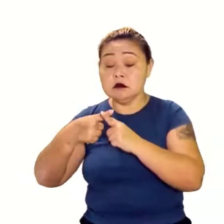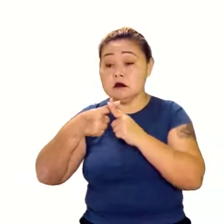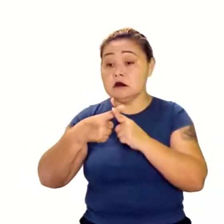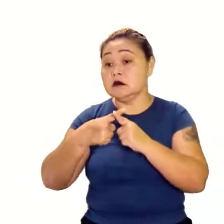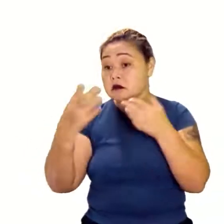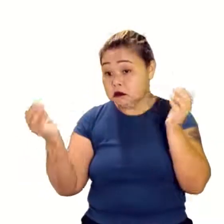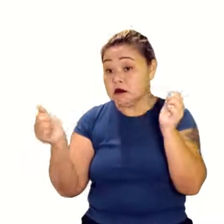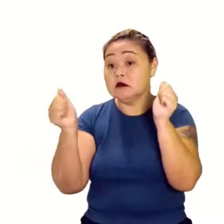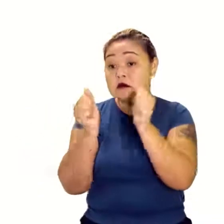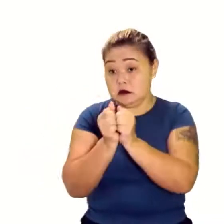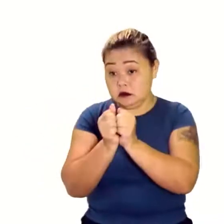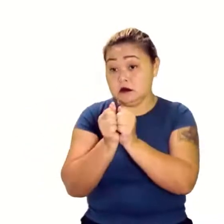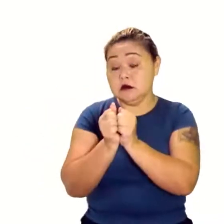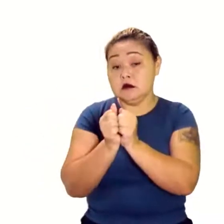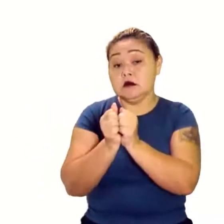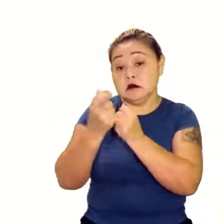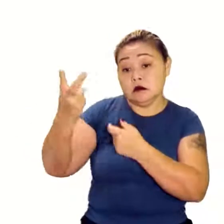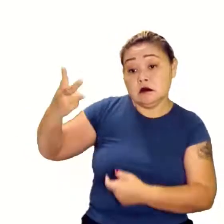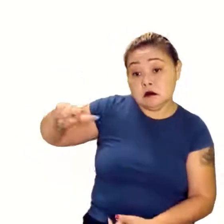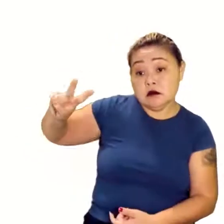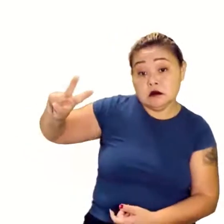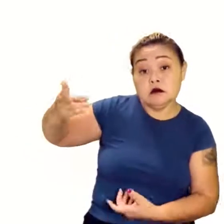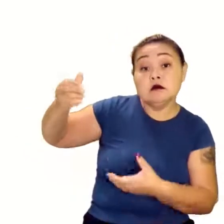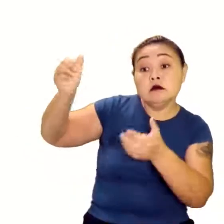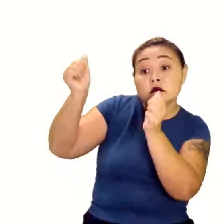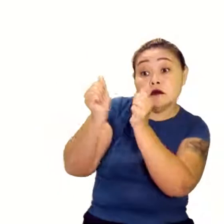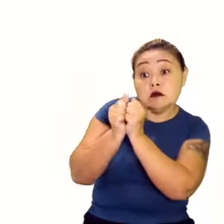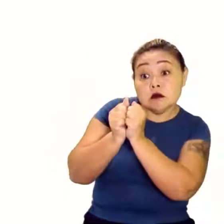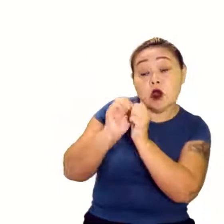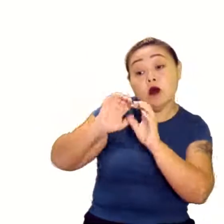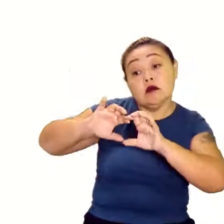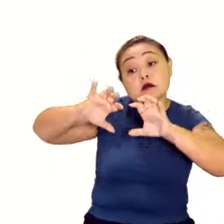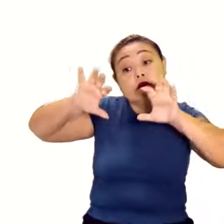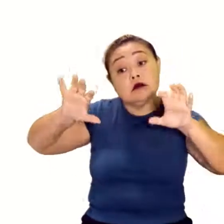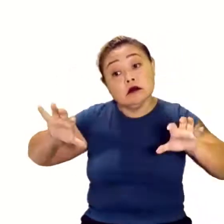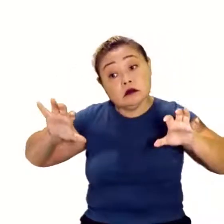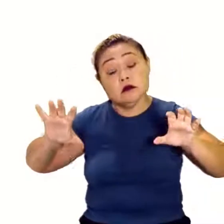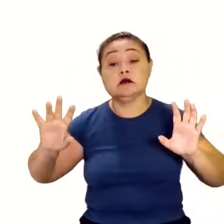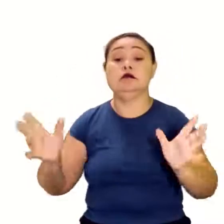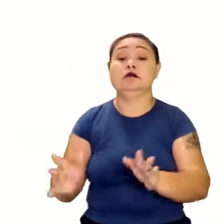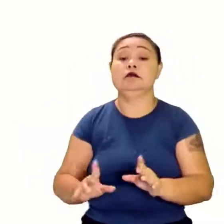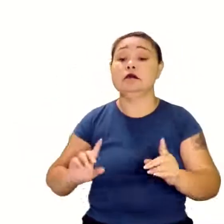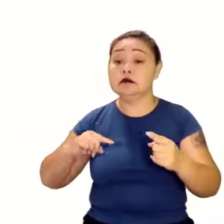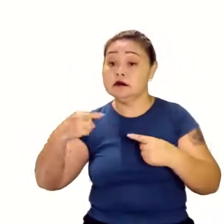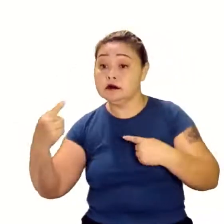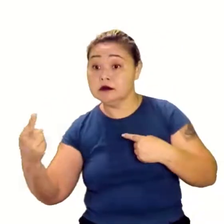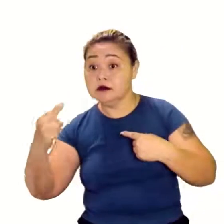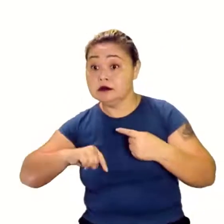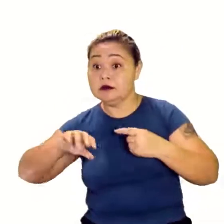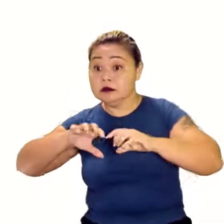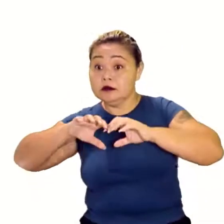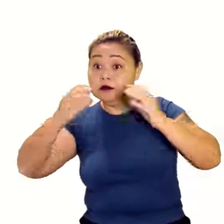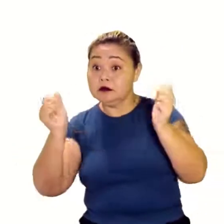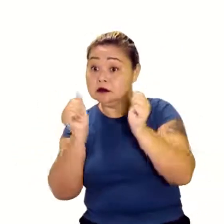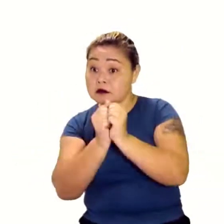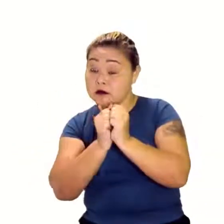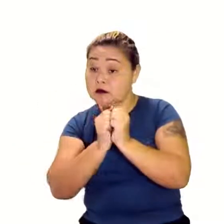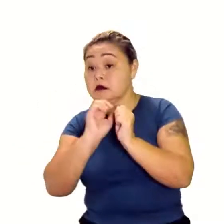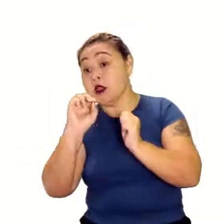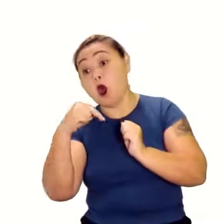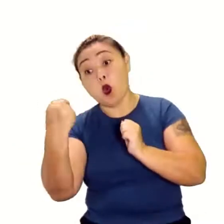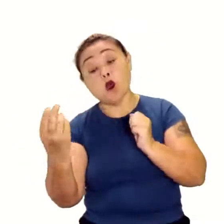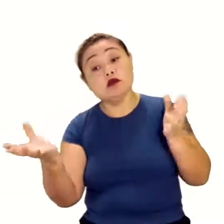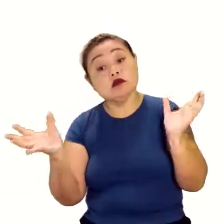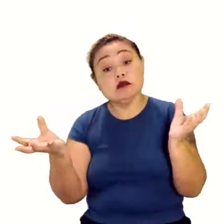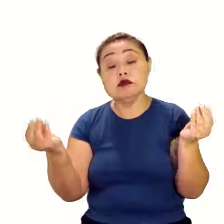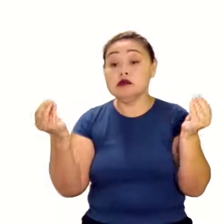também posso juntar dentro? Pode juntar, tanto vai como volta. Isso, a ida e a volta, né? Claro que melhor interpretação